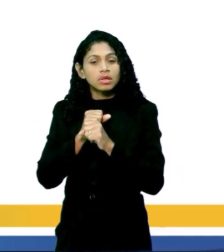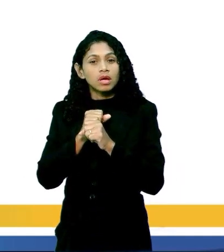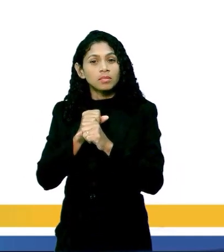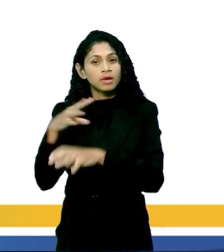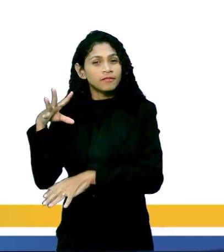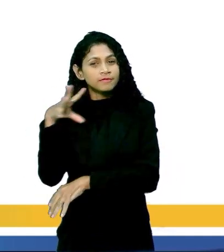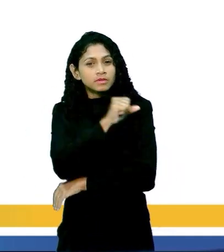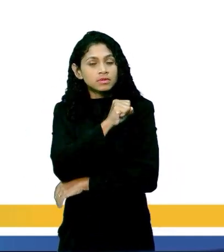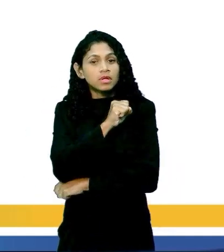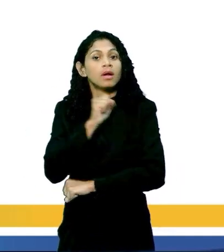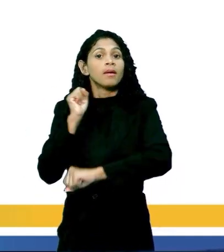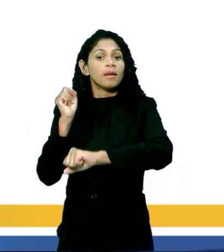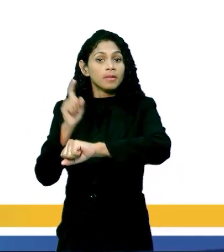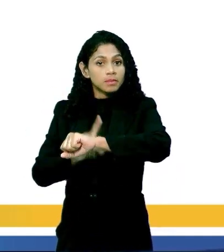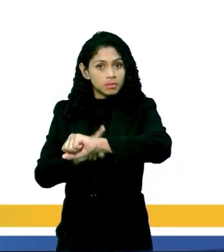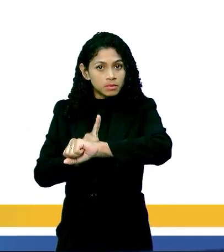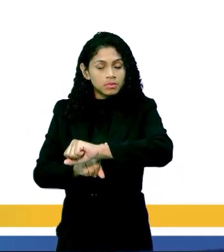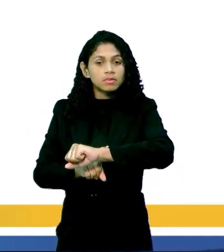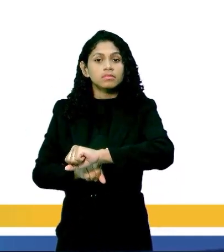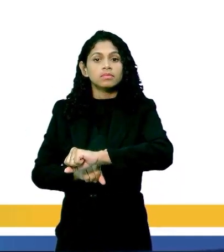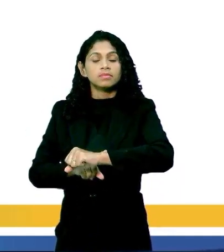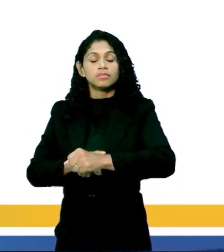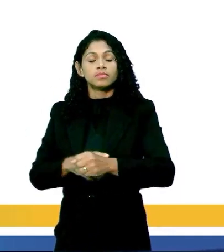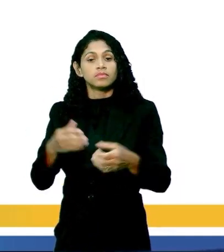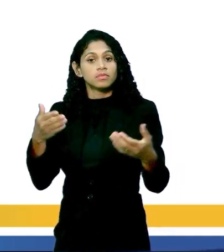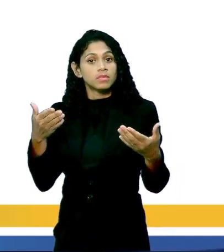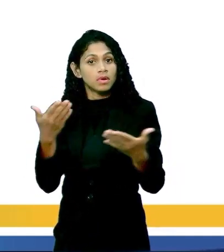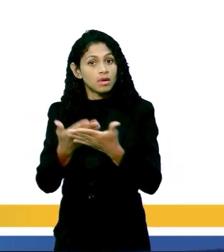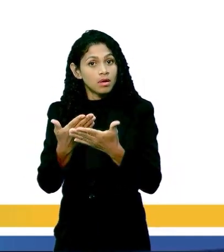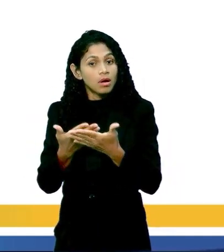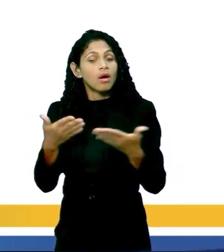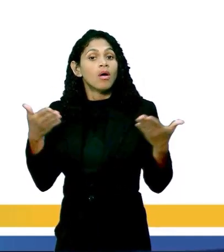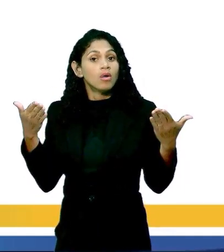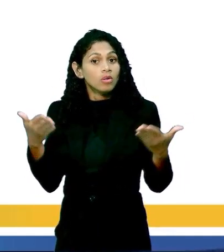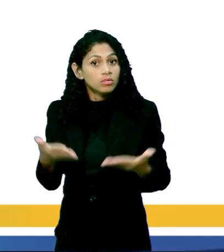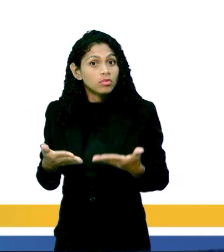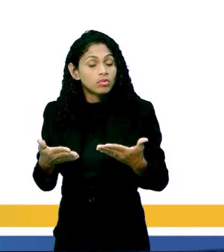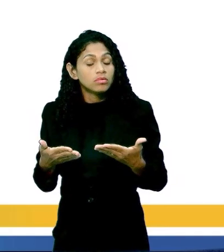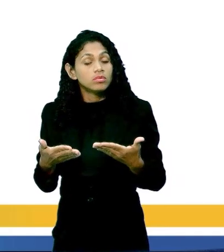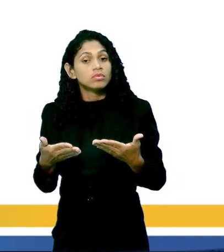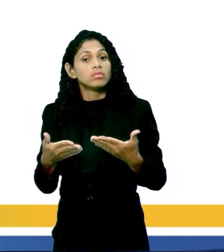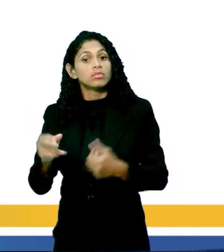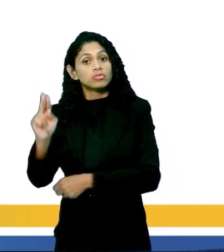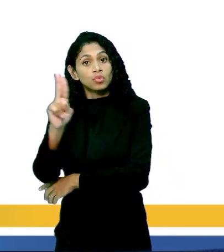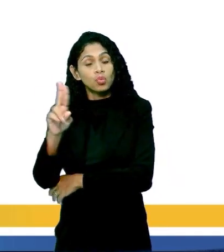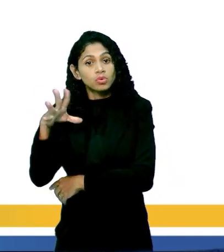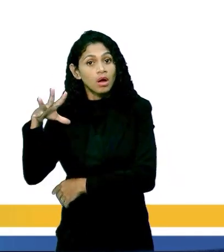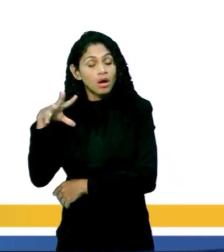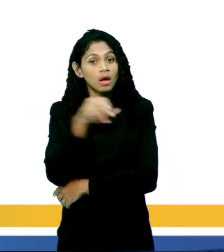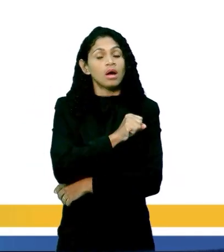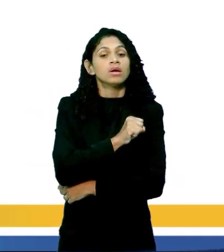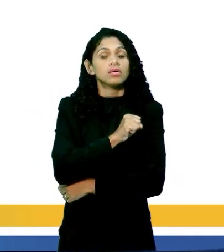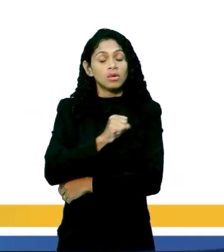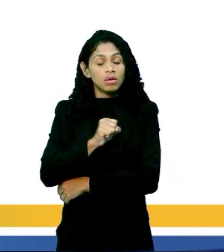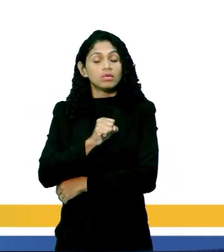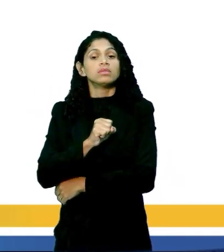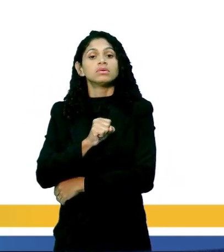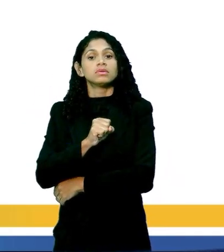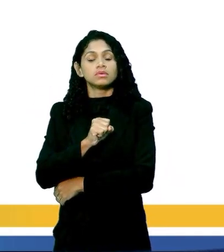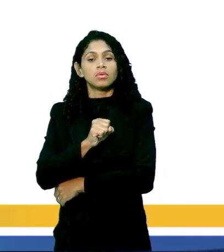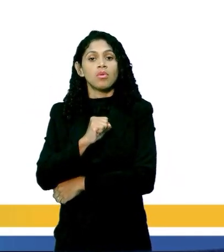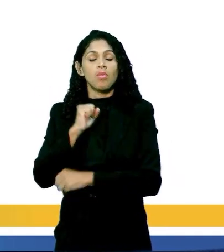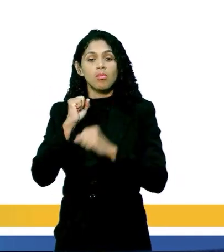velocidade pelo tempo. Na aula de hoje, a gente vai perceber que quando se usa aceleração, podemos utilizar também para